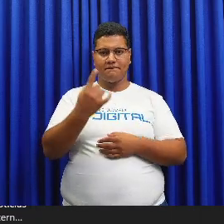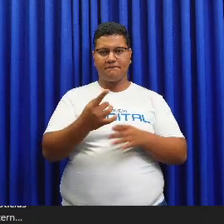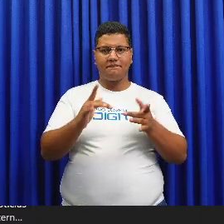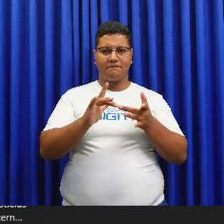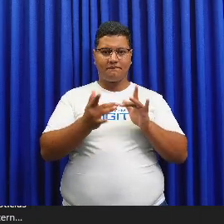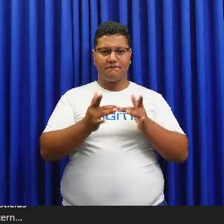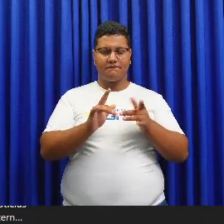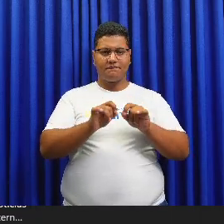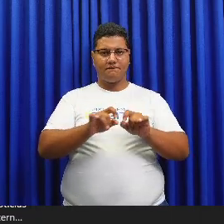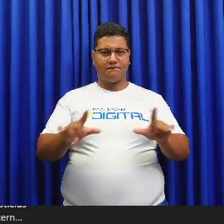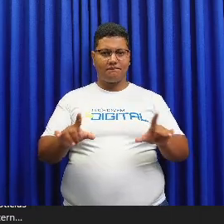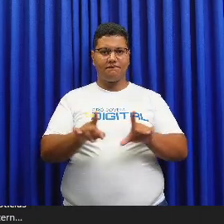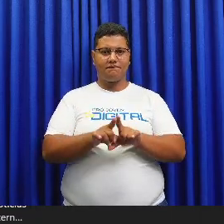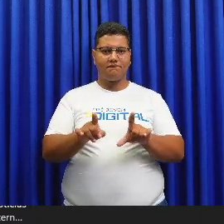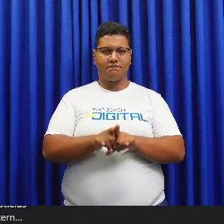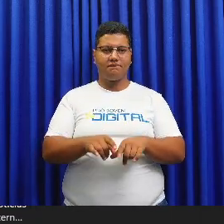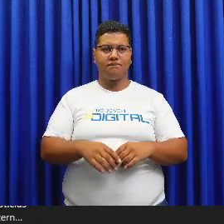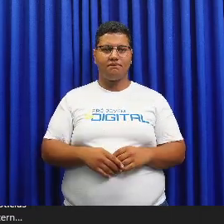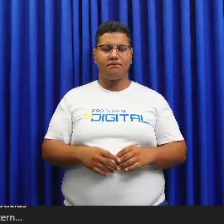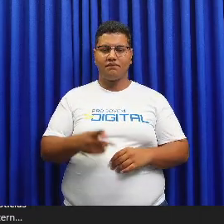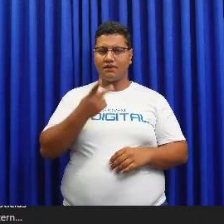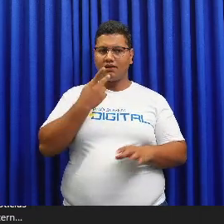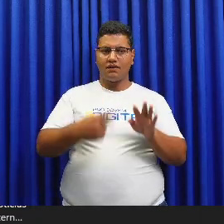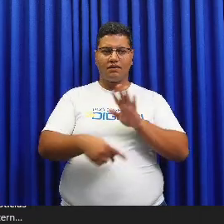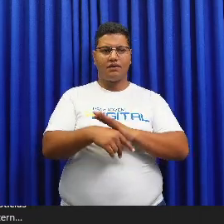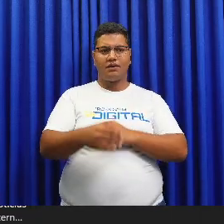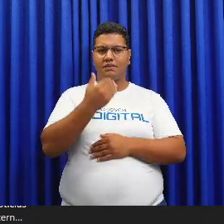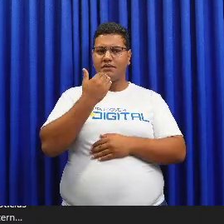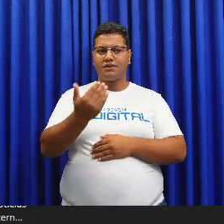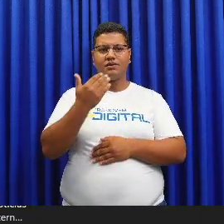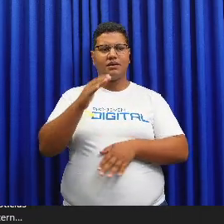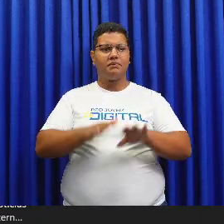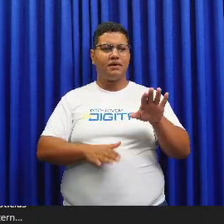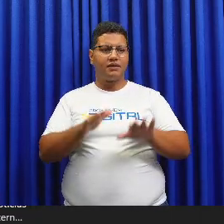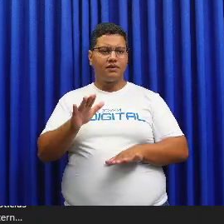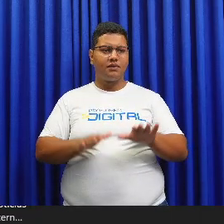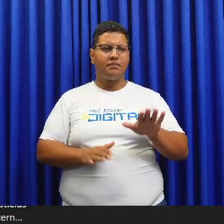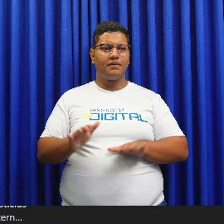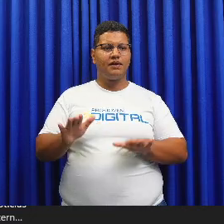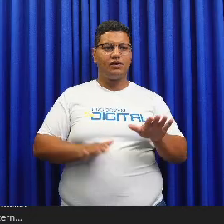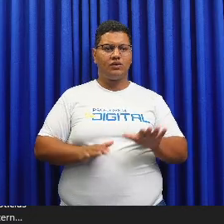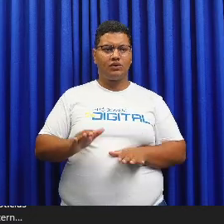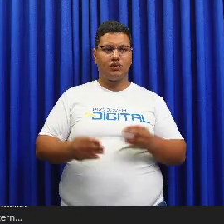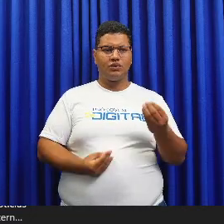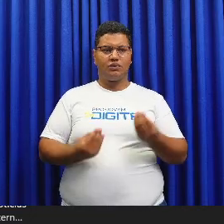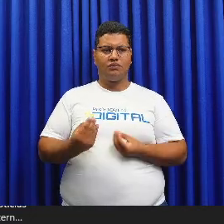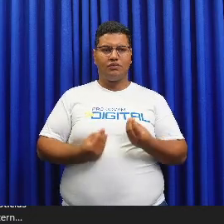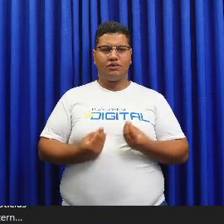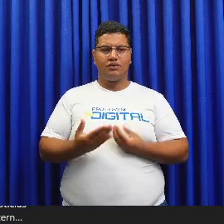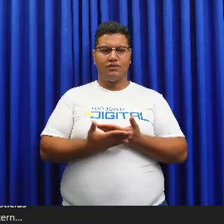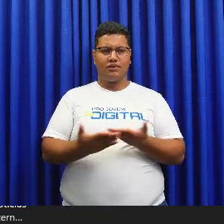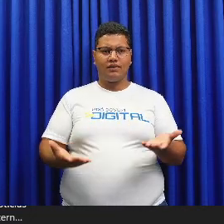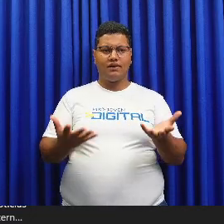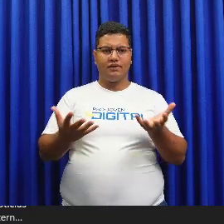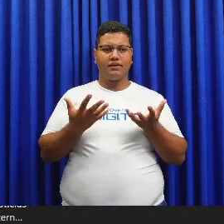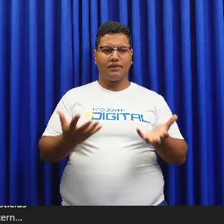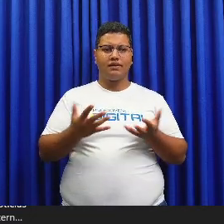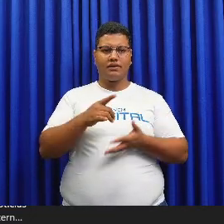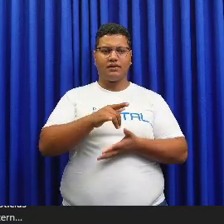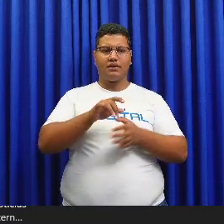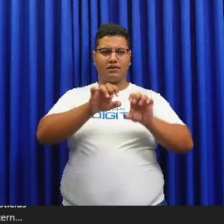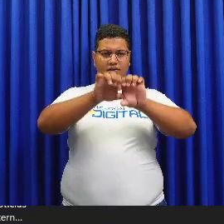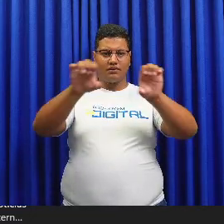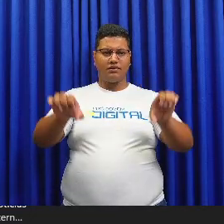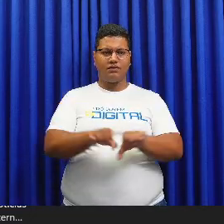com a plataforma, ela vai te pedir mais ou menos como você quer estruturar a sua